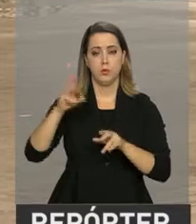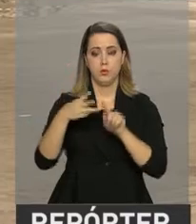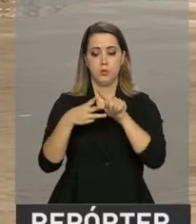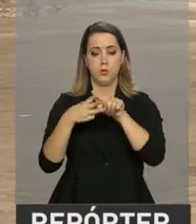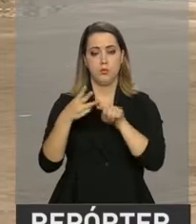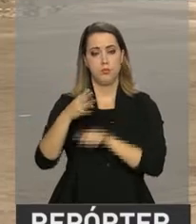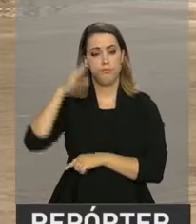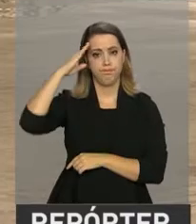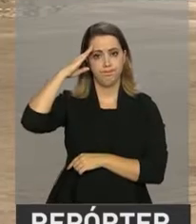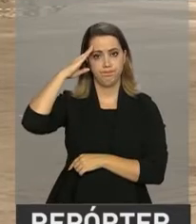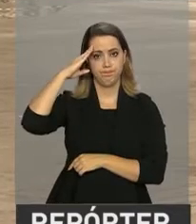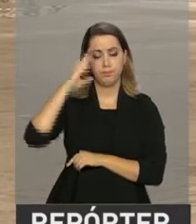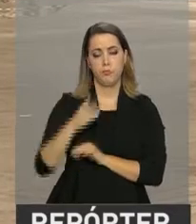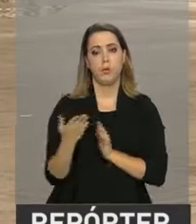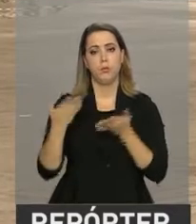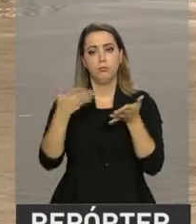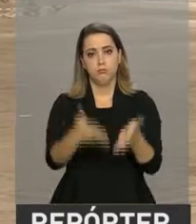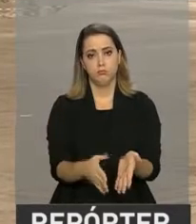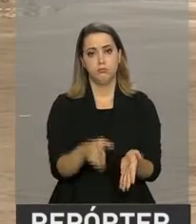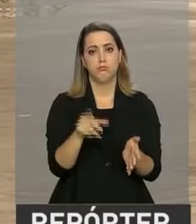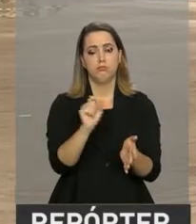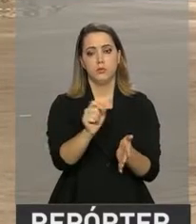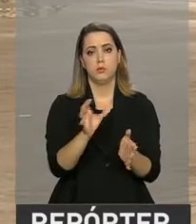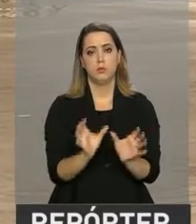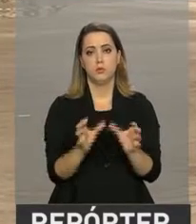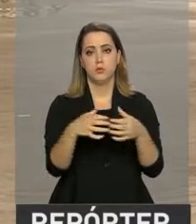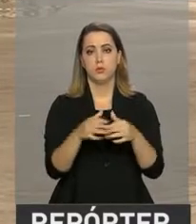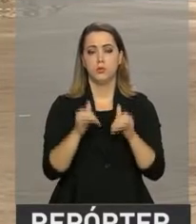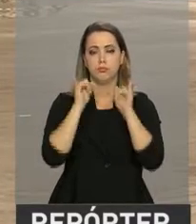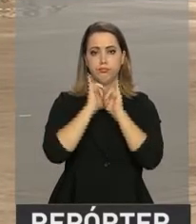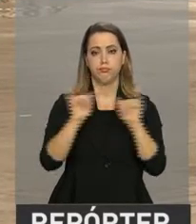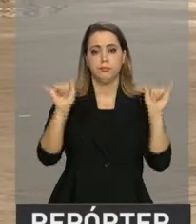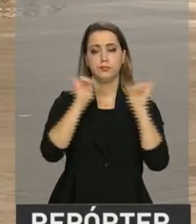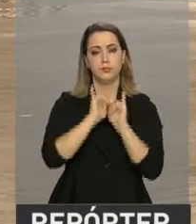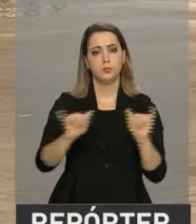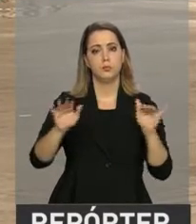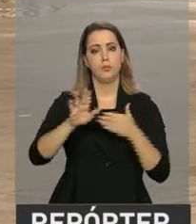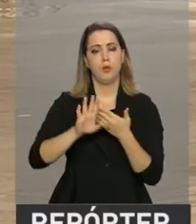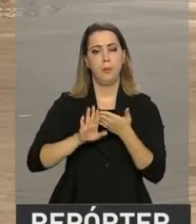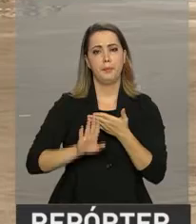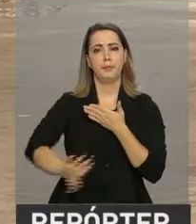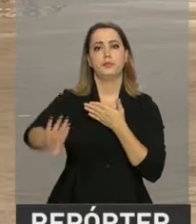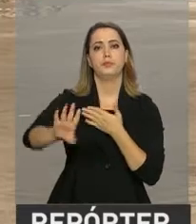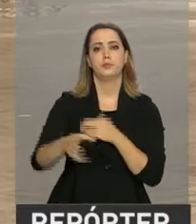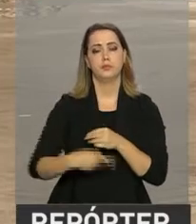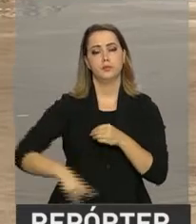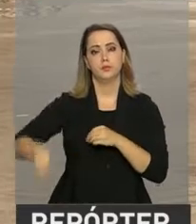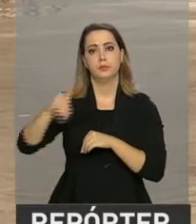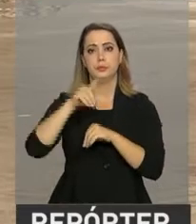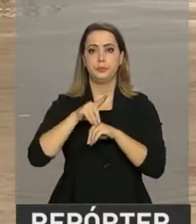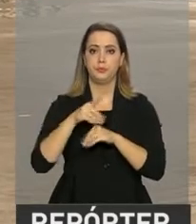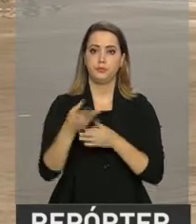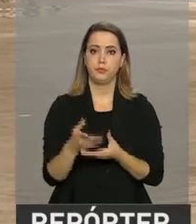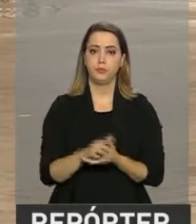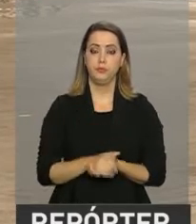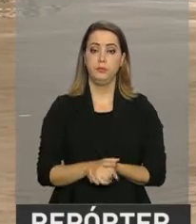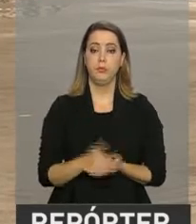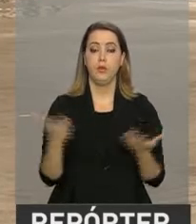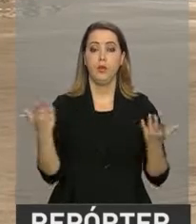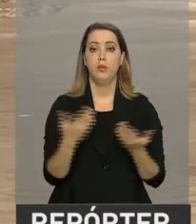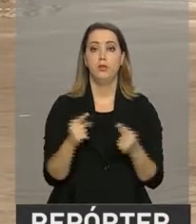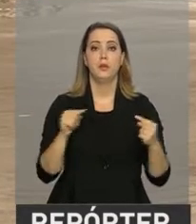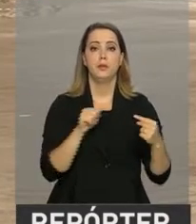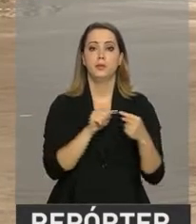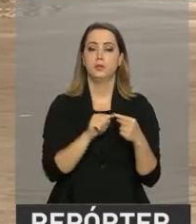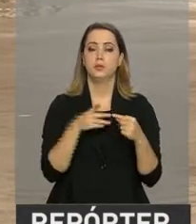aeronáutica também façam parte desse dia nacional de mobilização e combate ao aedes aegypti a meta